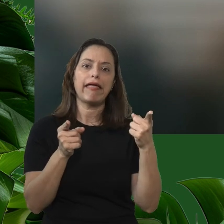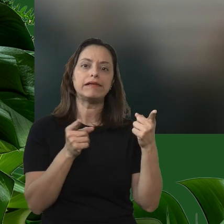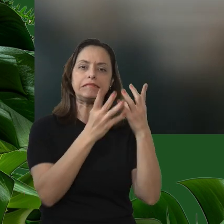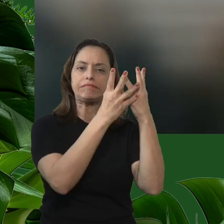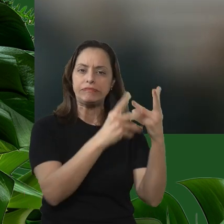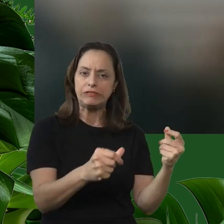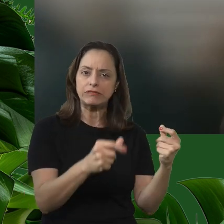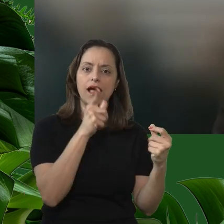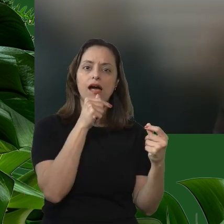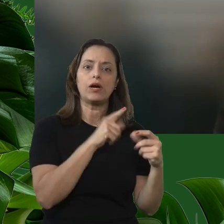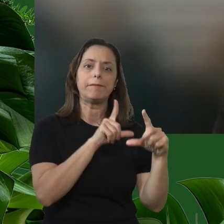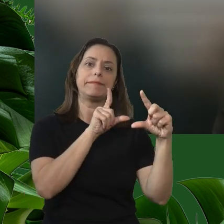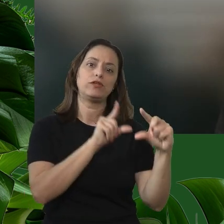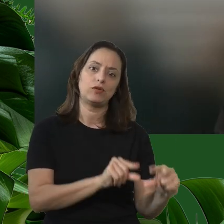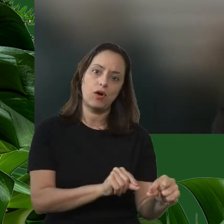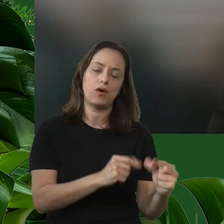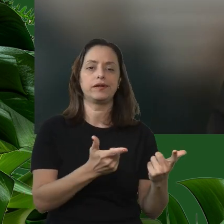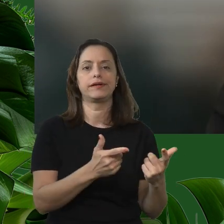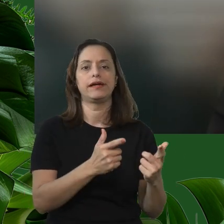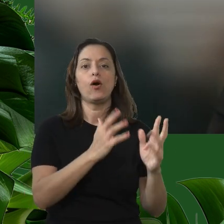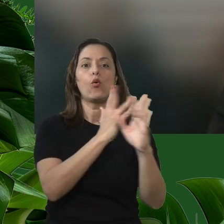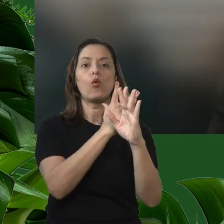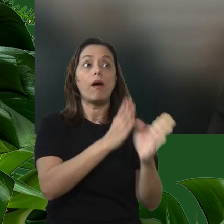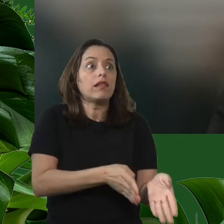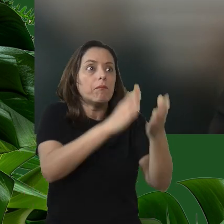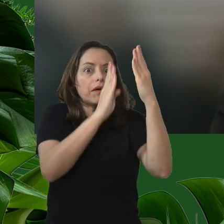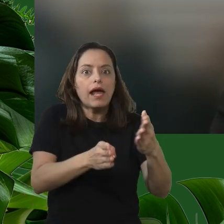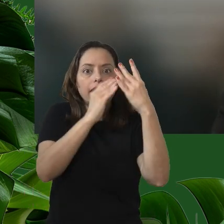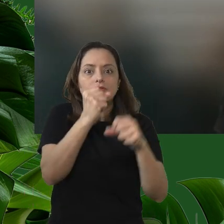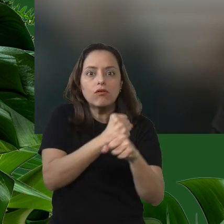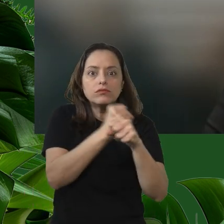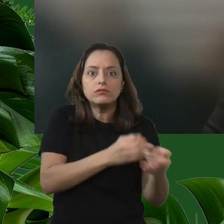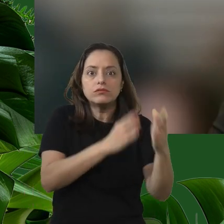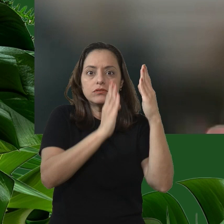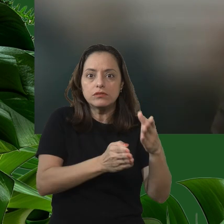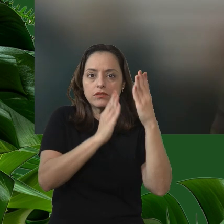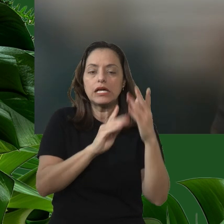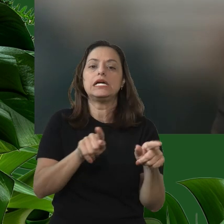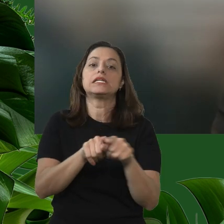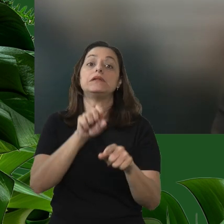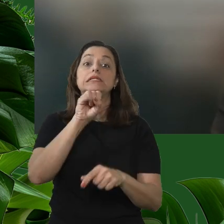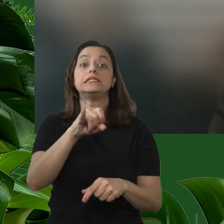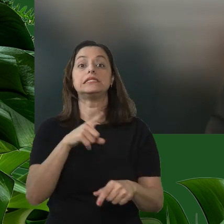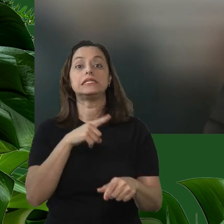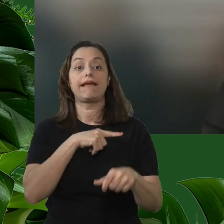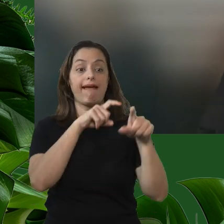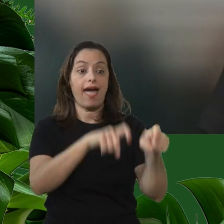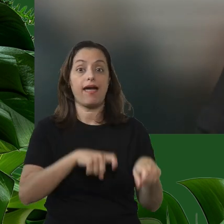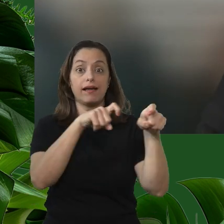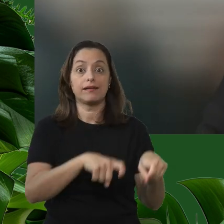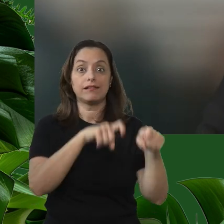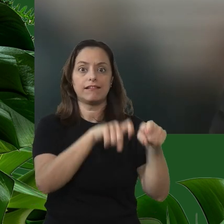sistemas degradados, nas áreas urbanas, nos lugares onde é feito, por exemplo, uma agricultura convencional que não cuida da